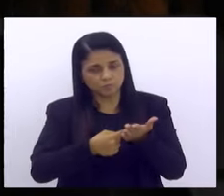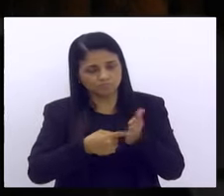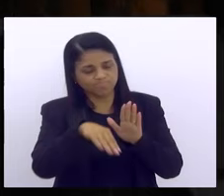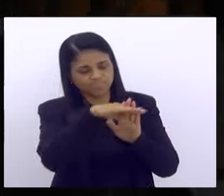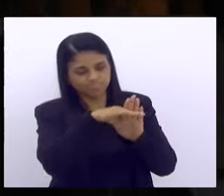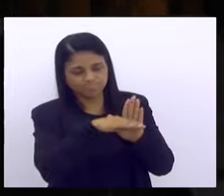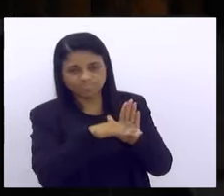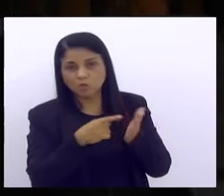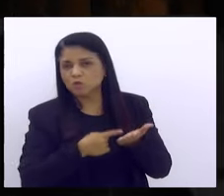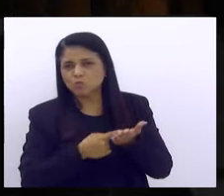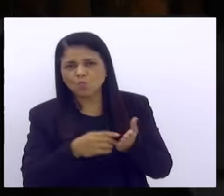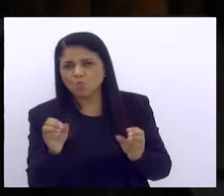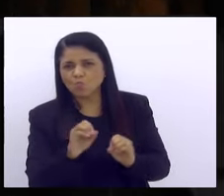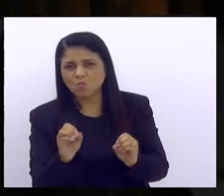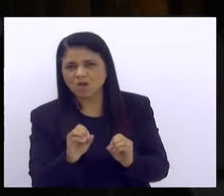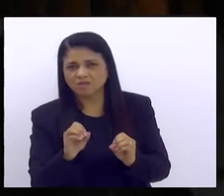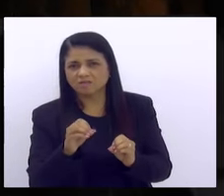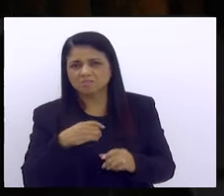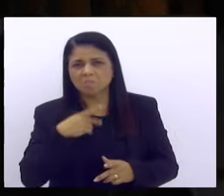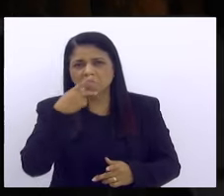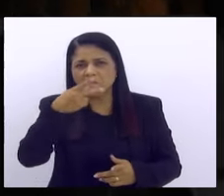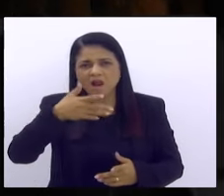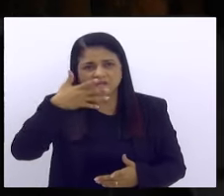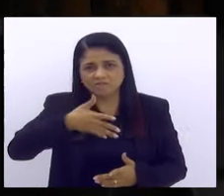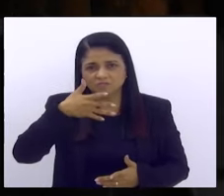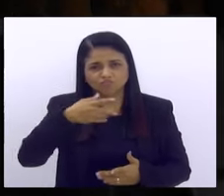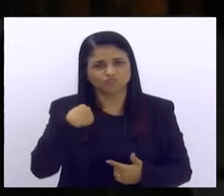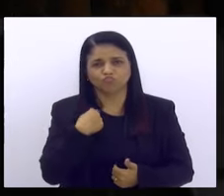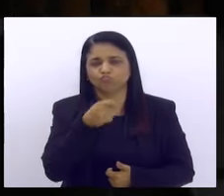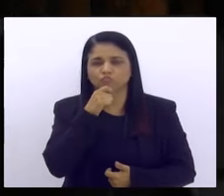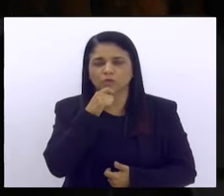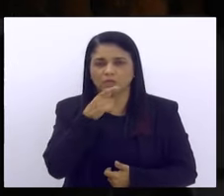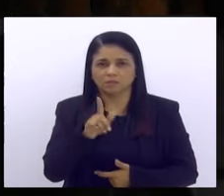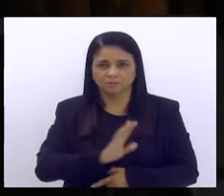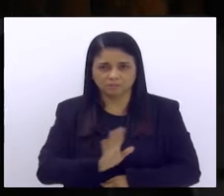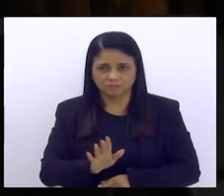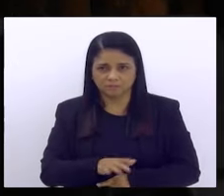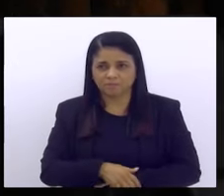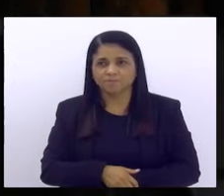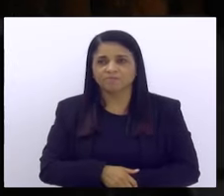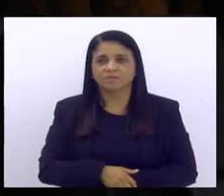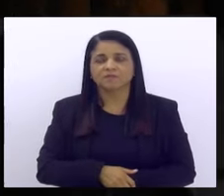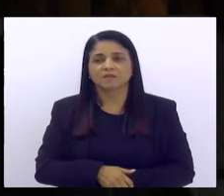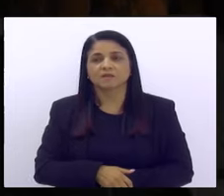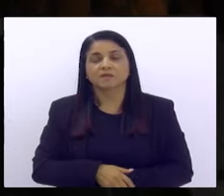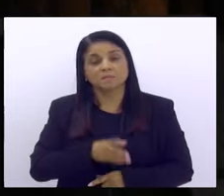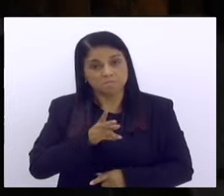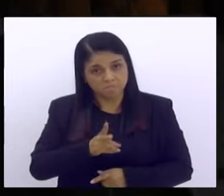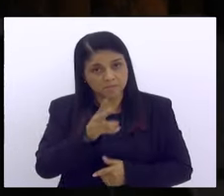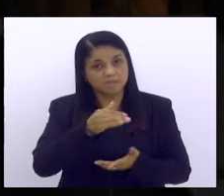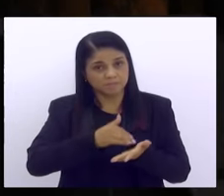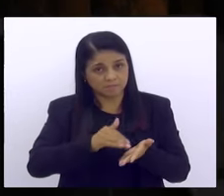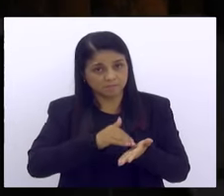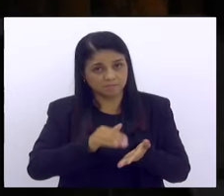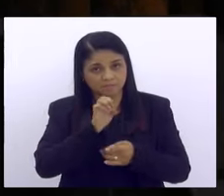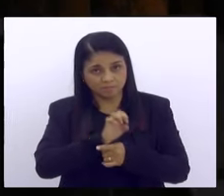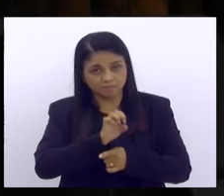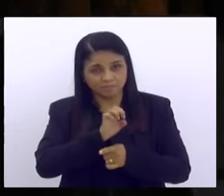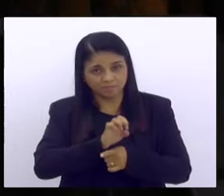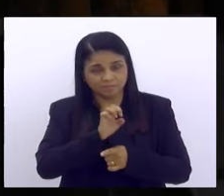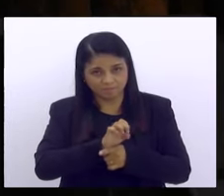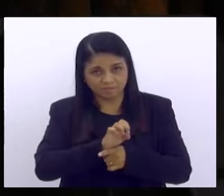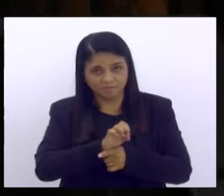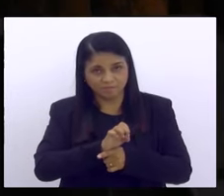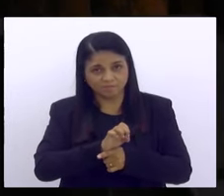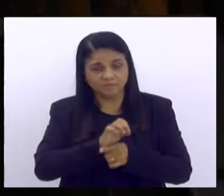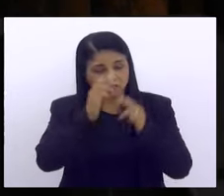cumpriu porque não tem palavra. E eu vou além, senhor presidente. Essa mesma secretária é a secretária